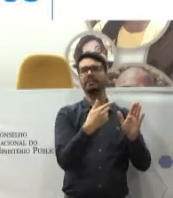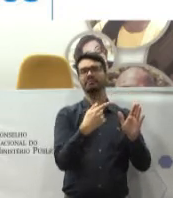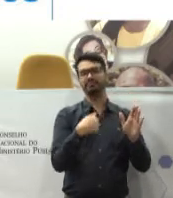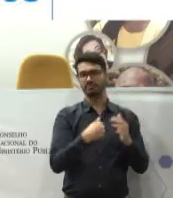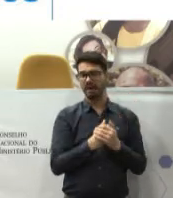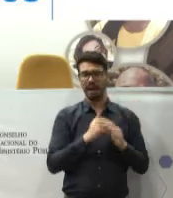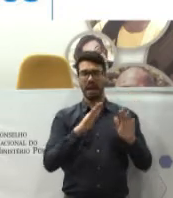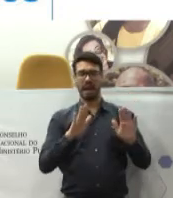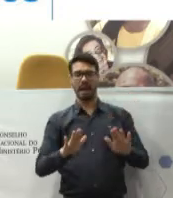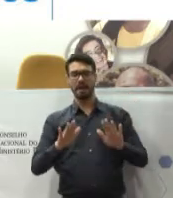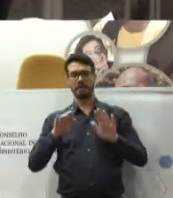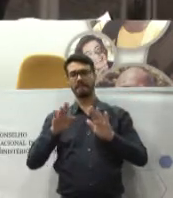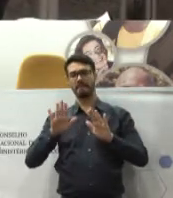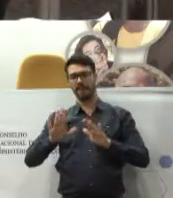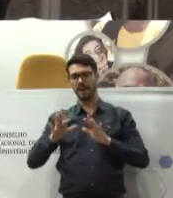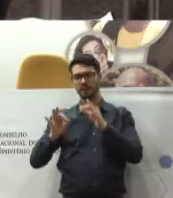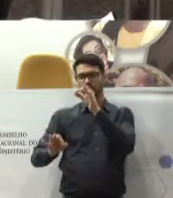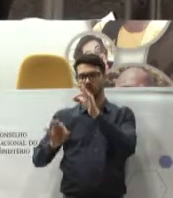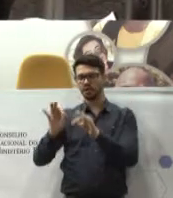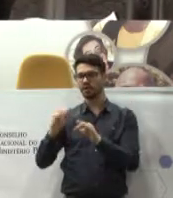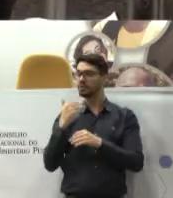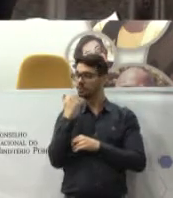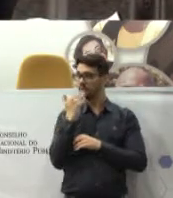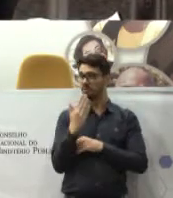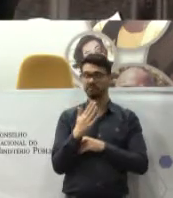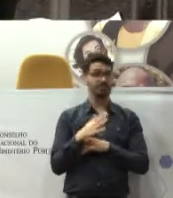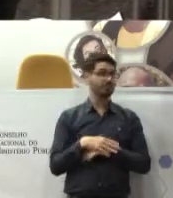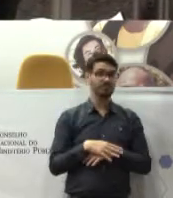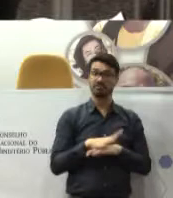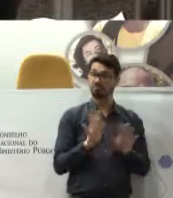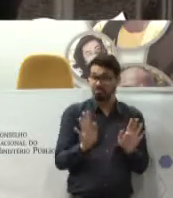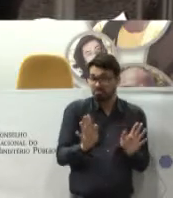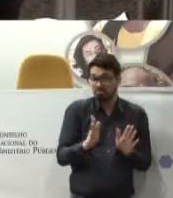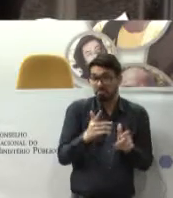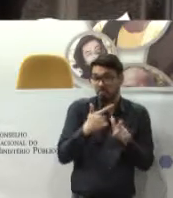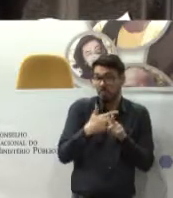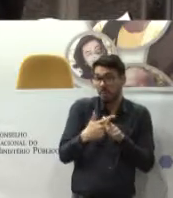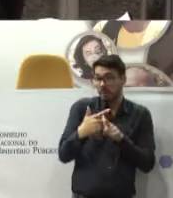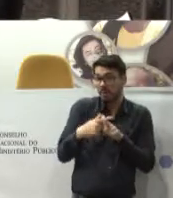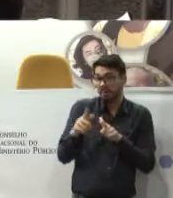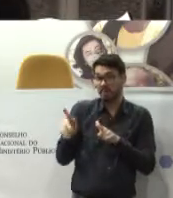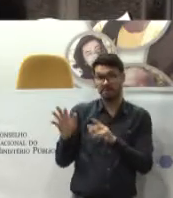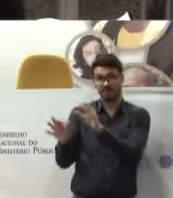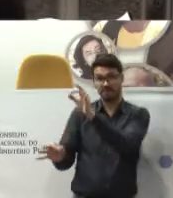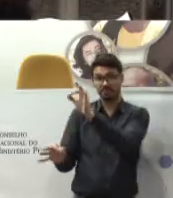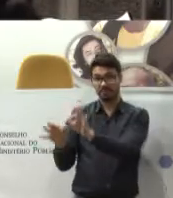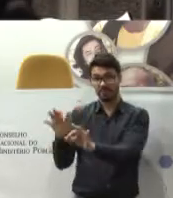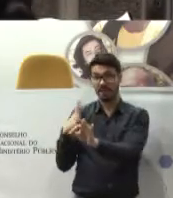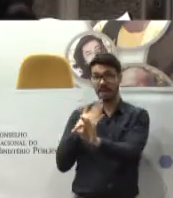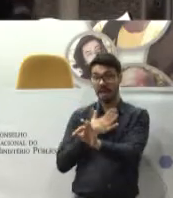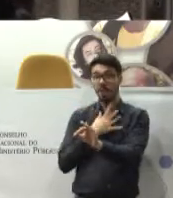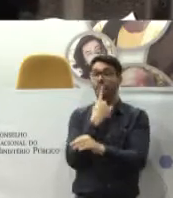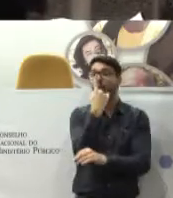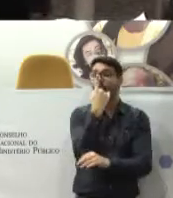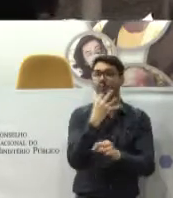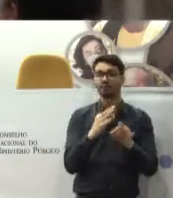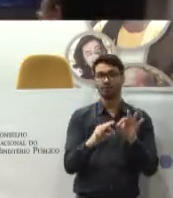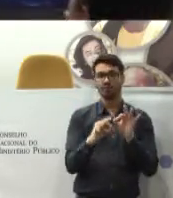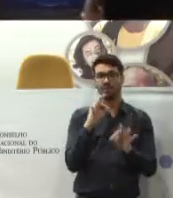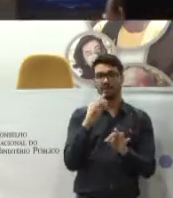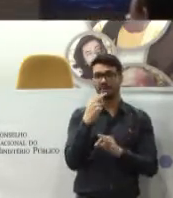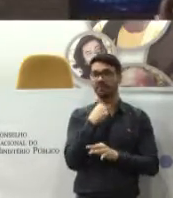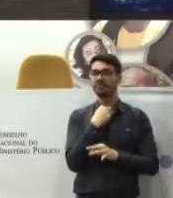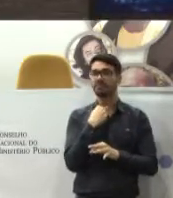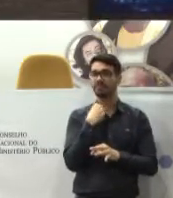mas o Poder Judiciário não dá conta. Isso é outro problema, isso é outro quadrado. Esse é o problema do magistrado, eu sou parte. Eu posso falar isso